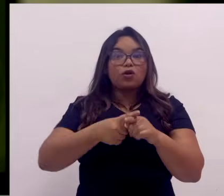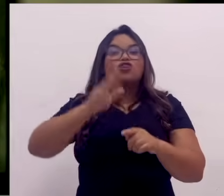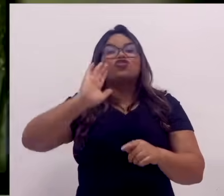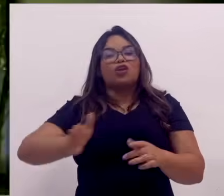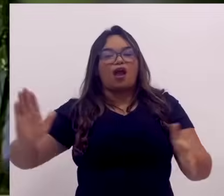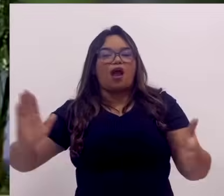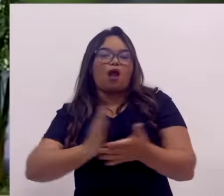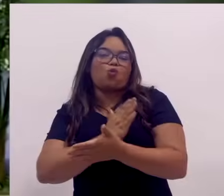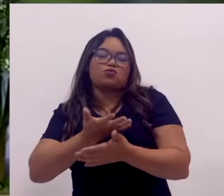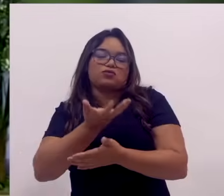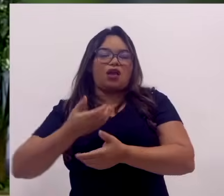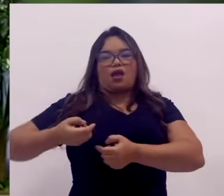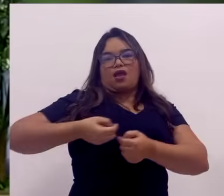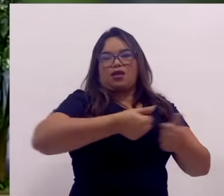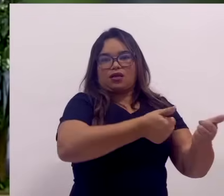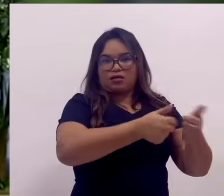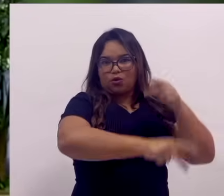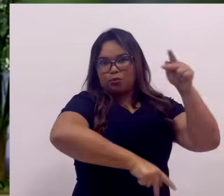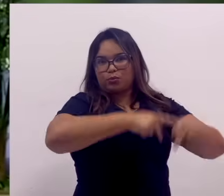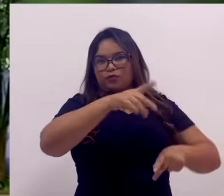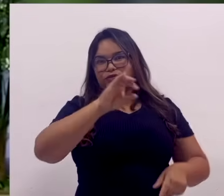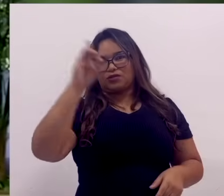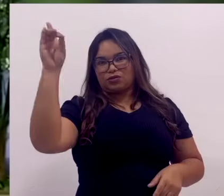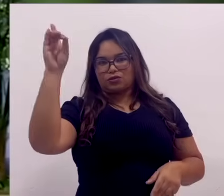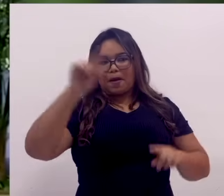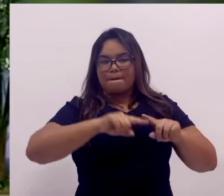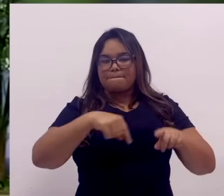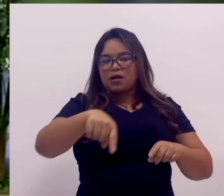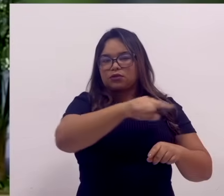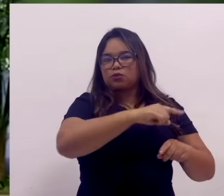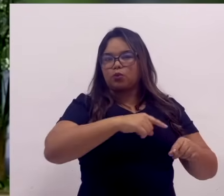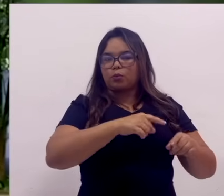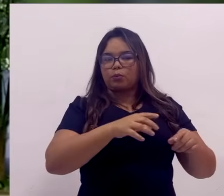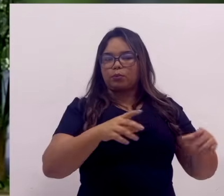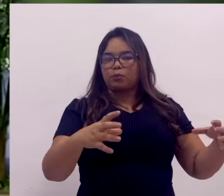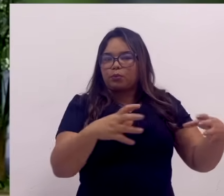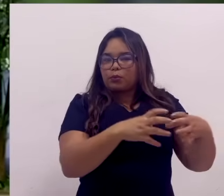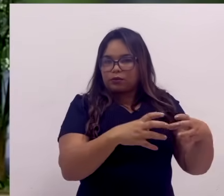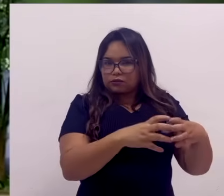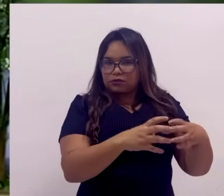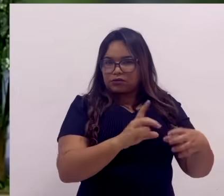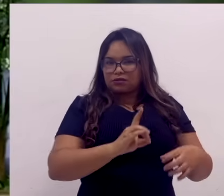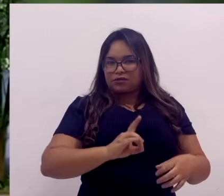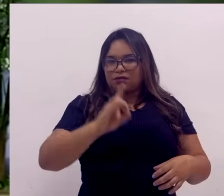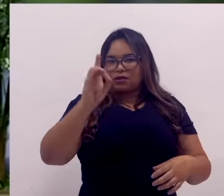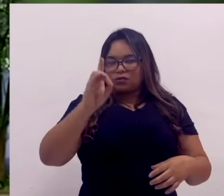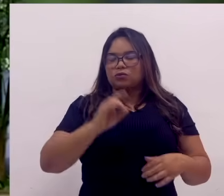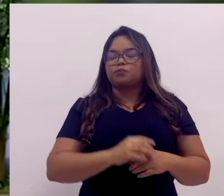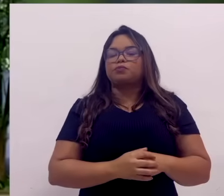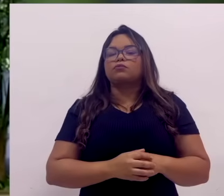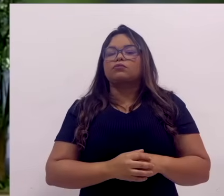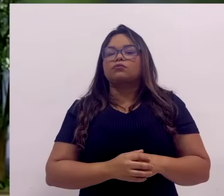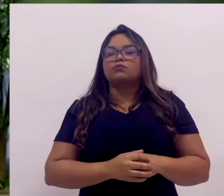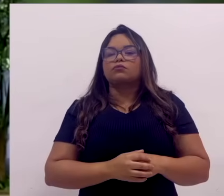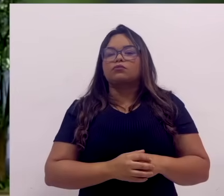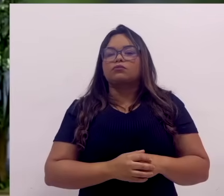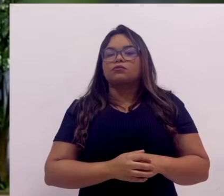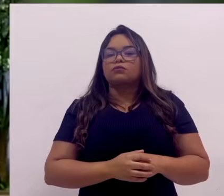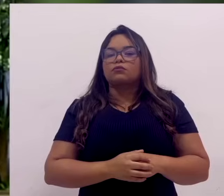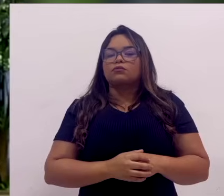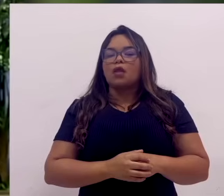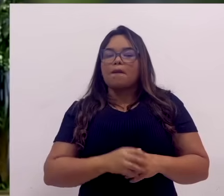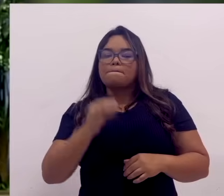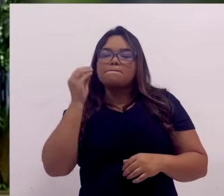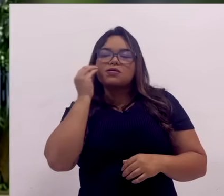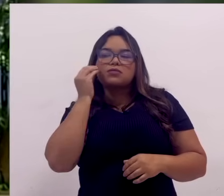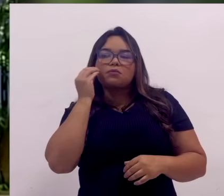tentando enganar, sim ou não? Mas eles foram provados, e foi o parâmetro que ajudou a distinguir se estavam do